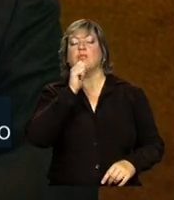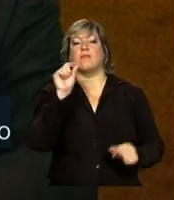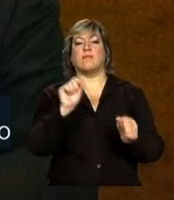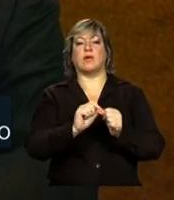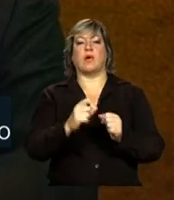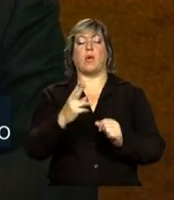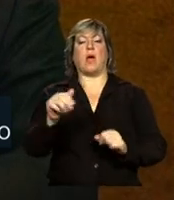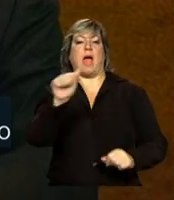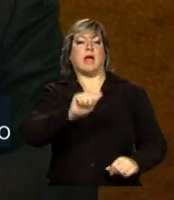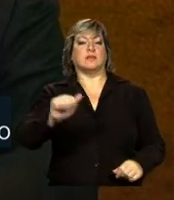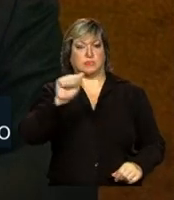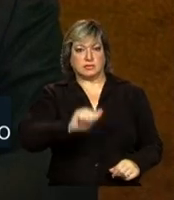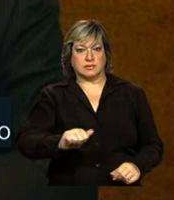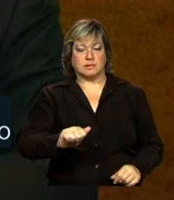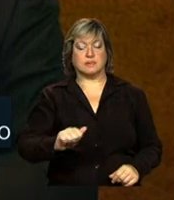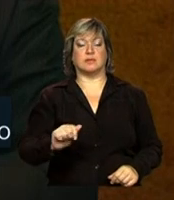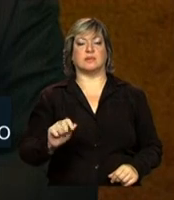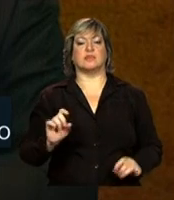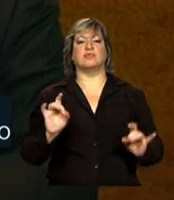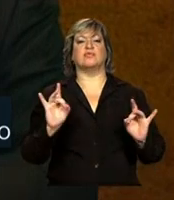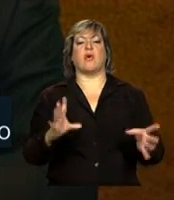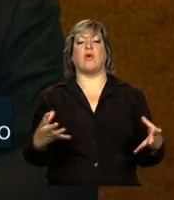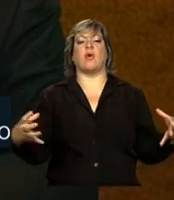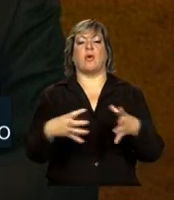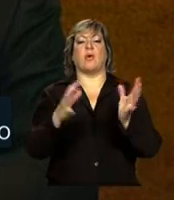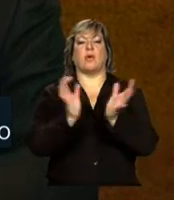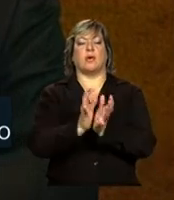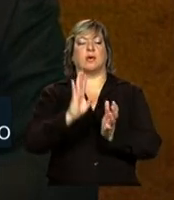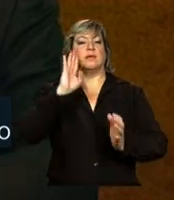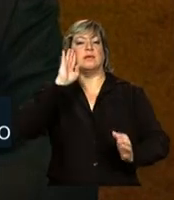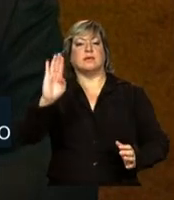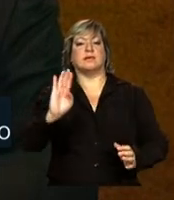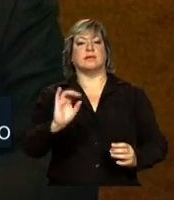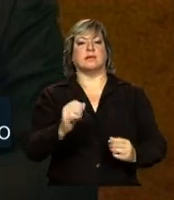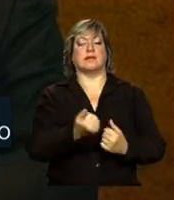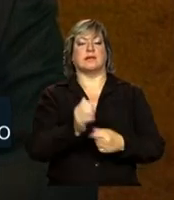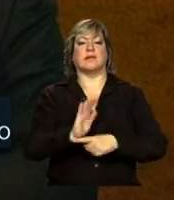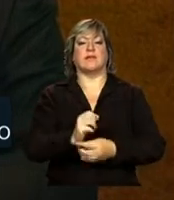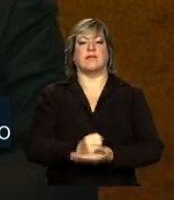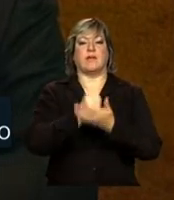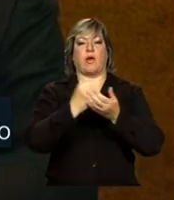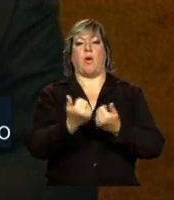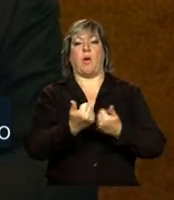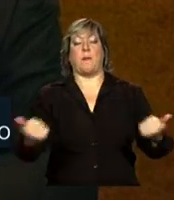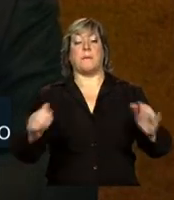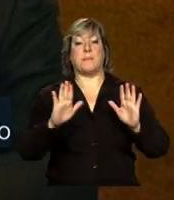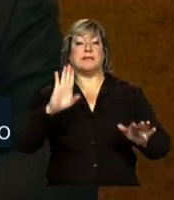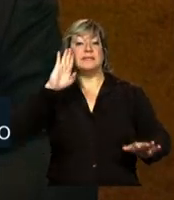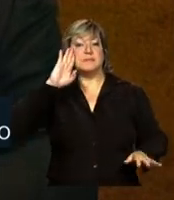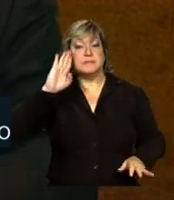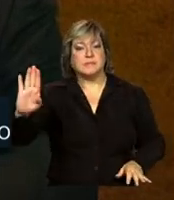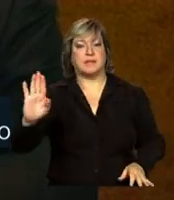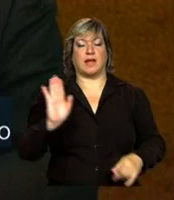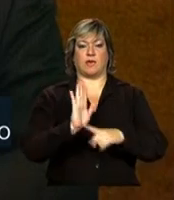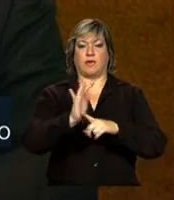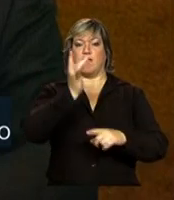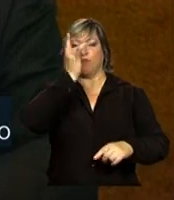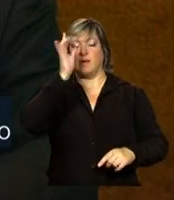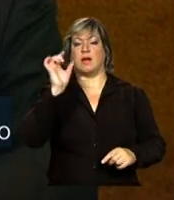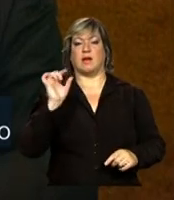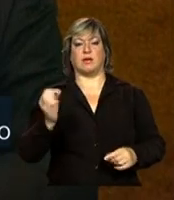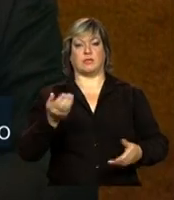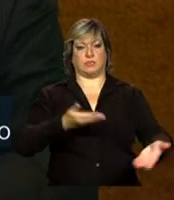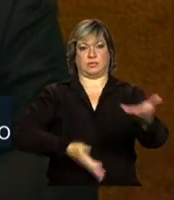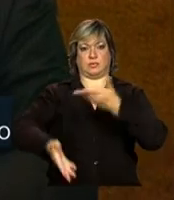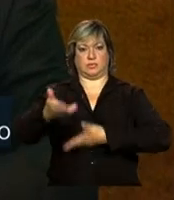com objetivo de defesa meramente corporativa das suas agências mas sobretudo para facilitar esse trânsito de